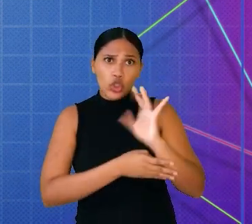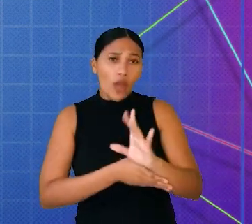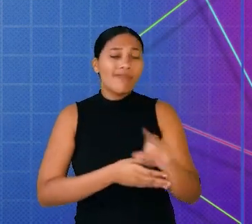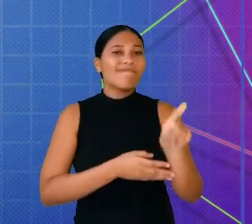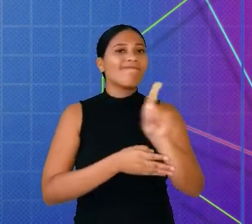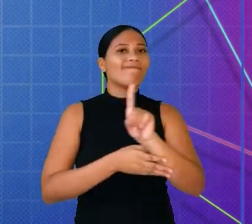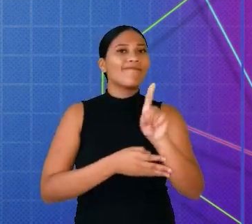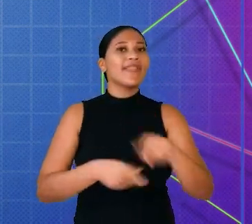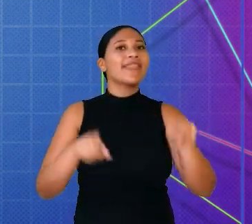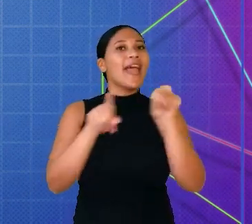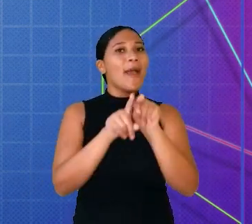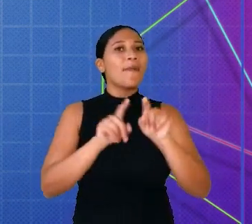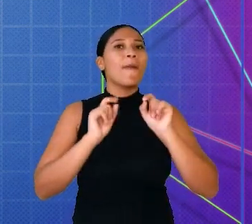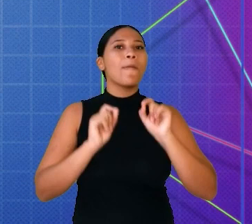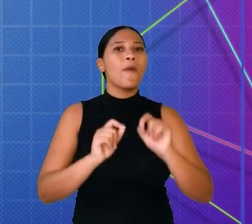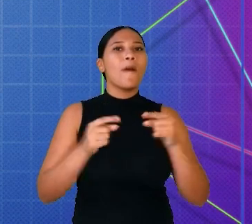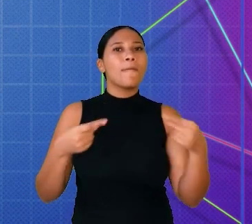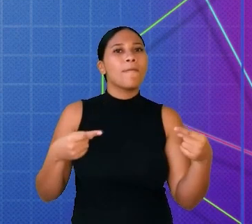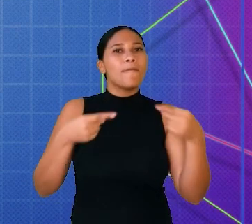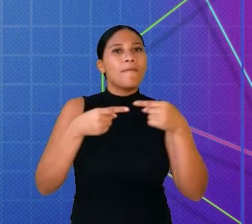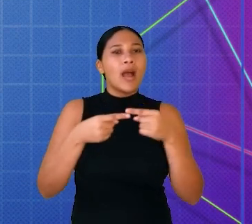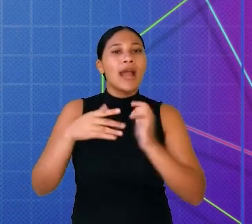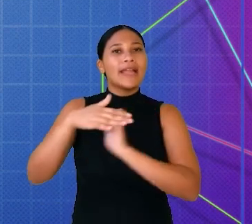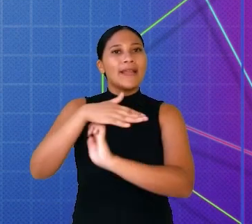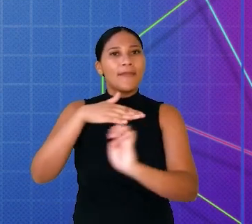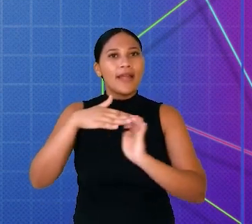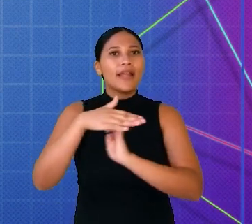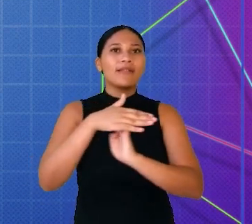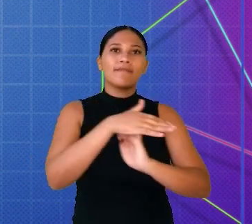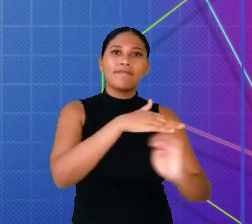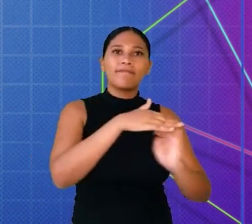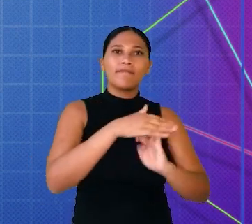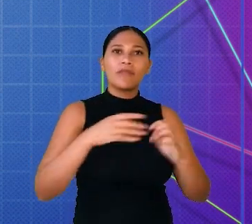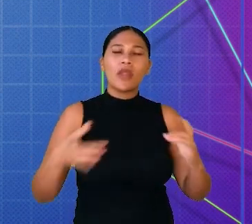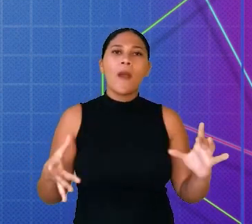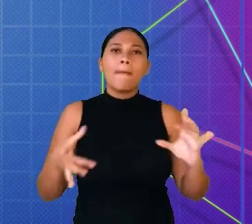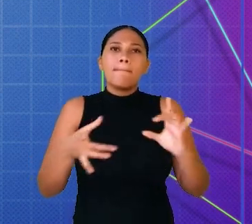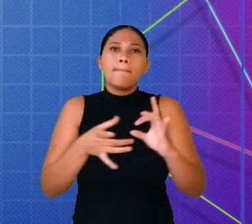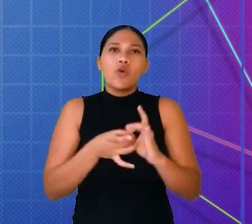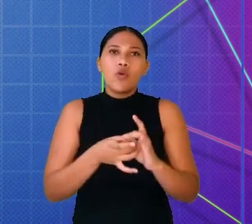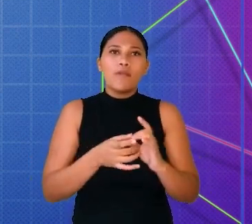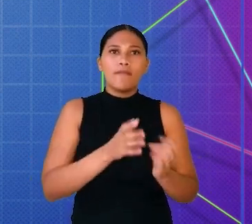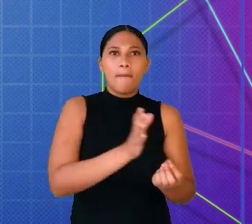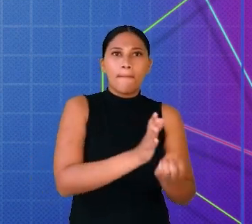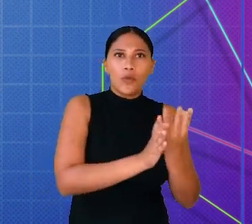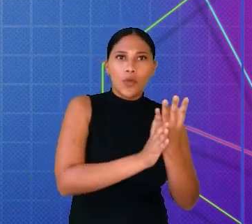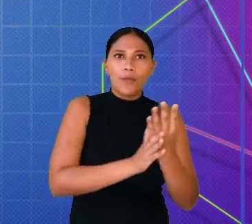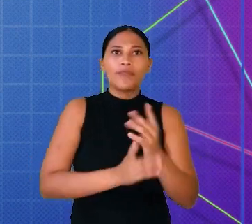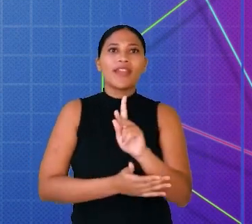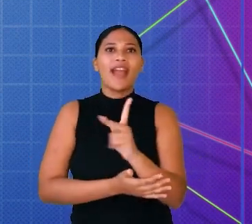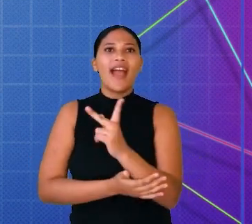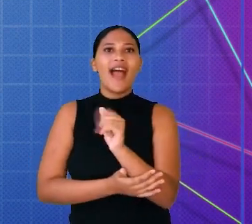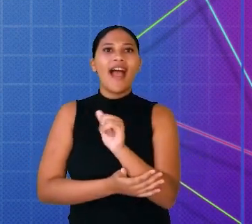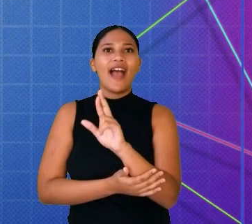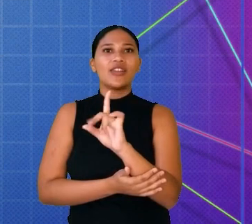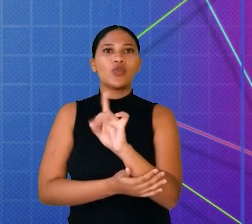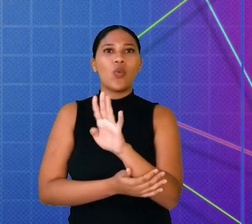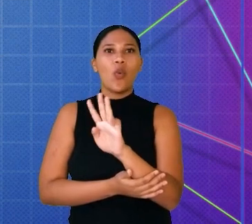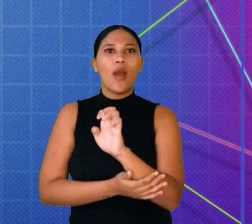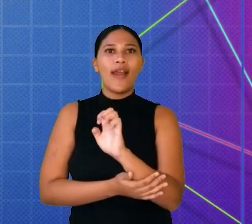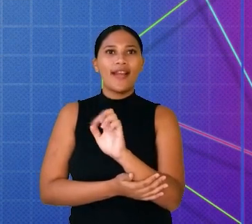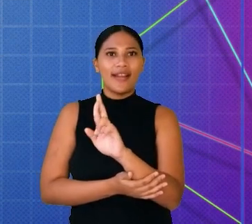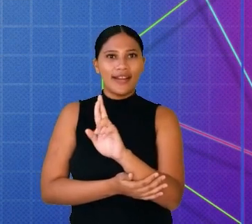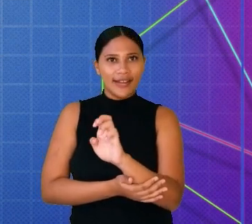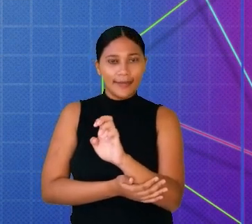foi fator implicitante nesse sucesso, mas também a proximidade de grandes empresas de hardware e grandes produtoras de games. E por